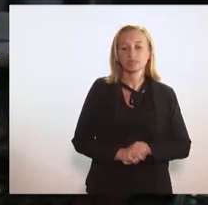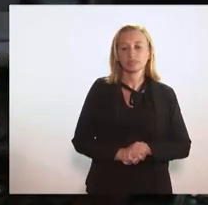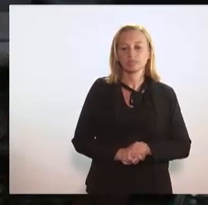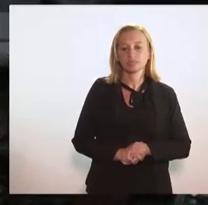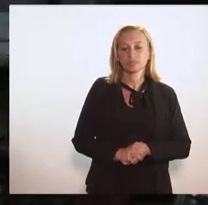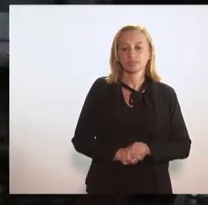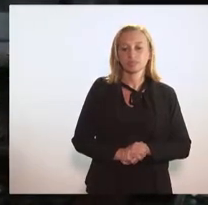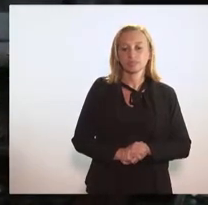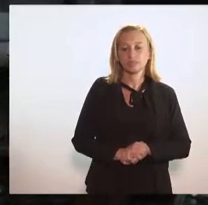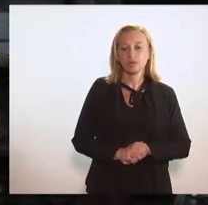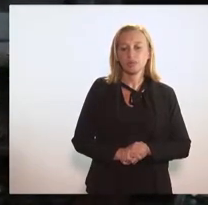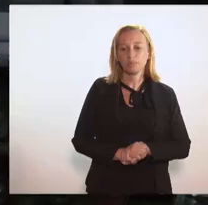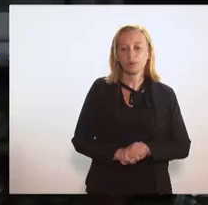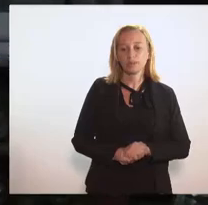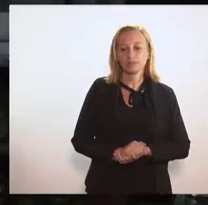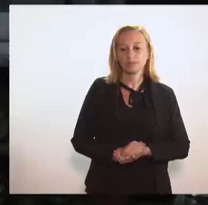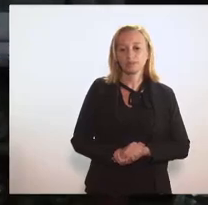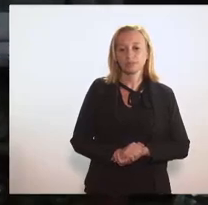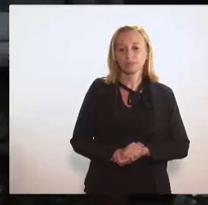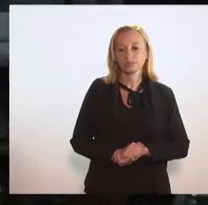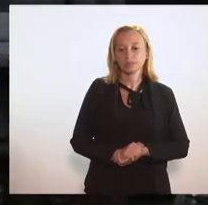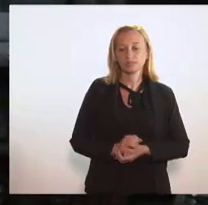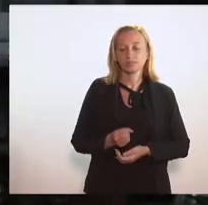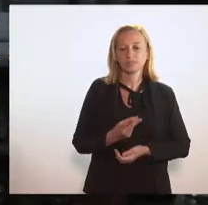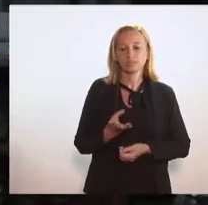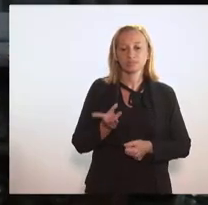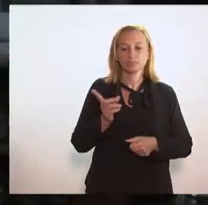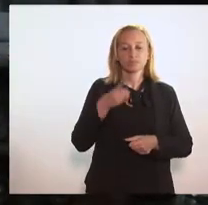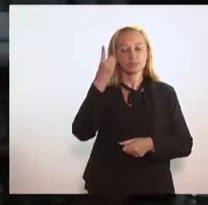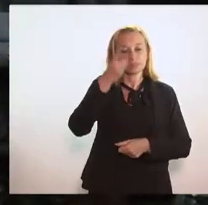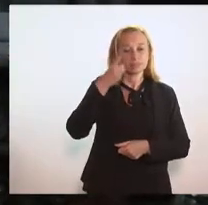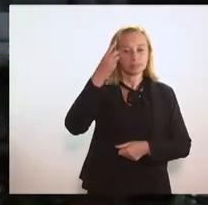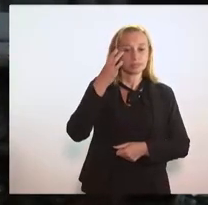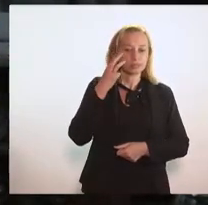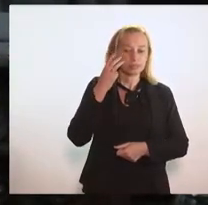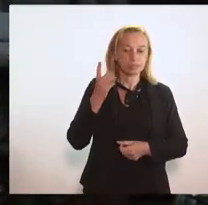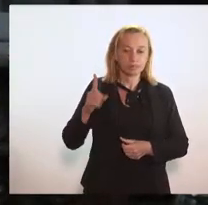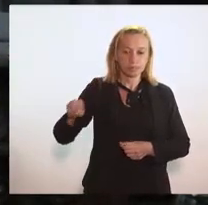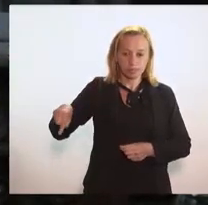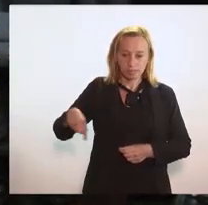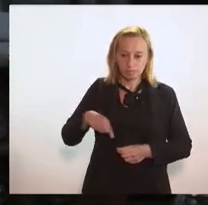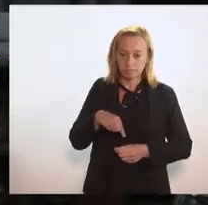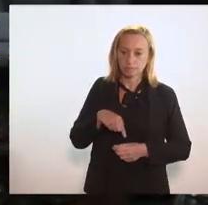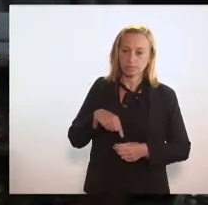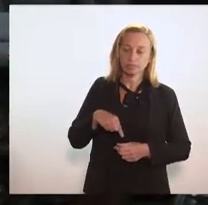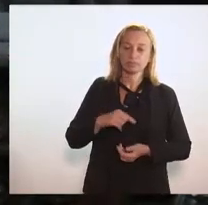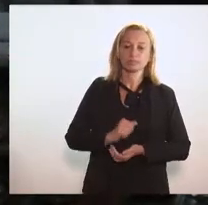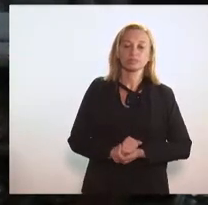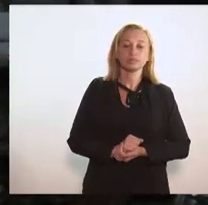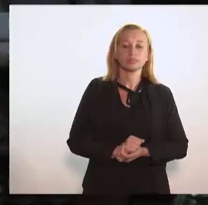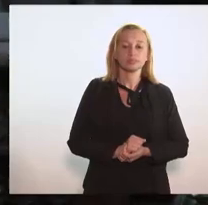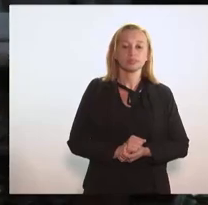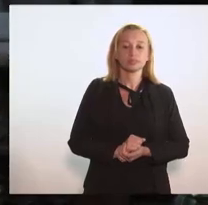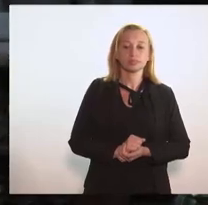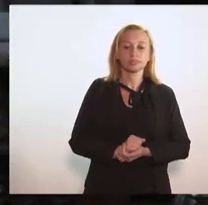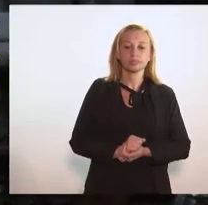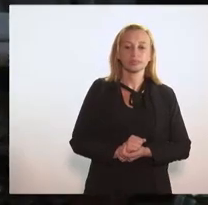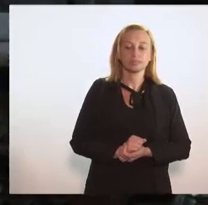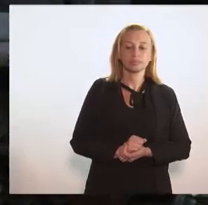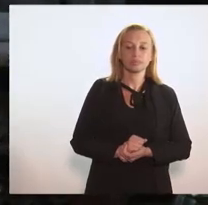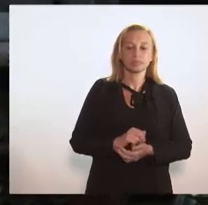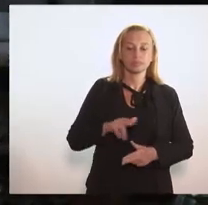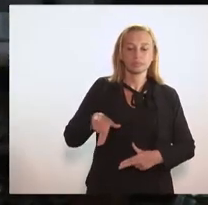final e enquanto o deputado waldeck vem se encaminhando aqui a